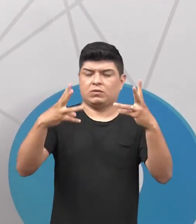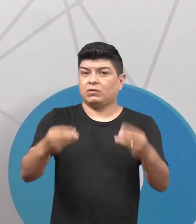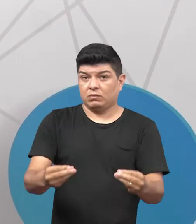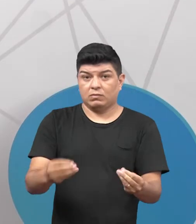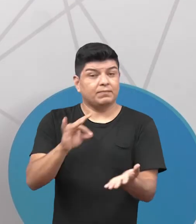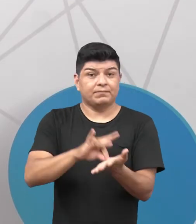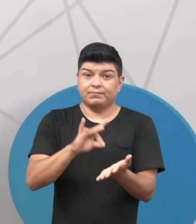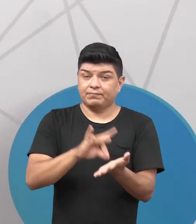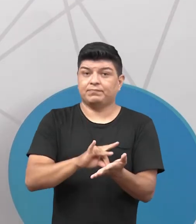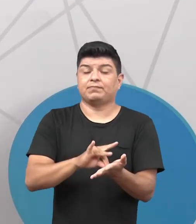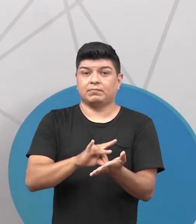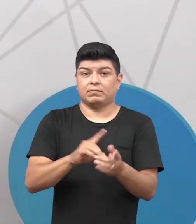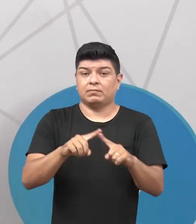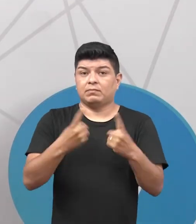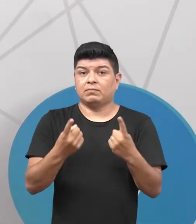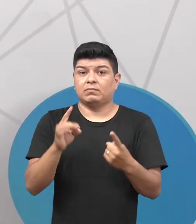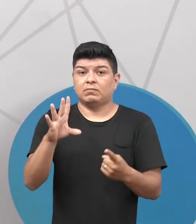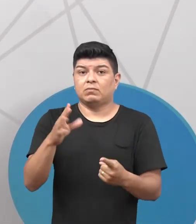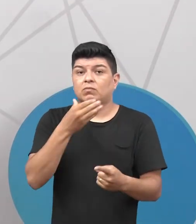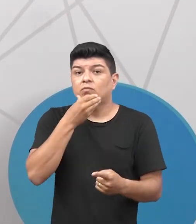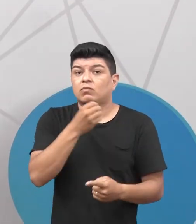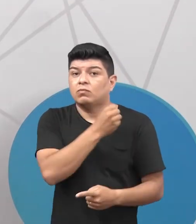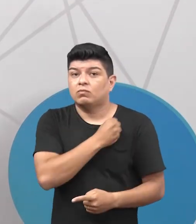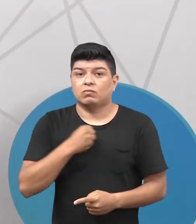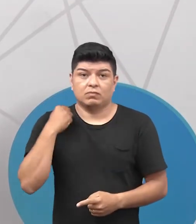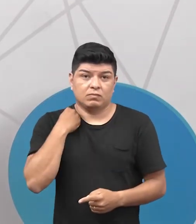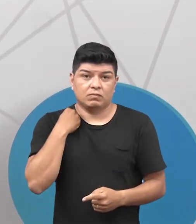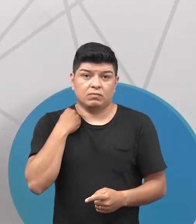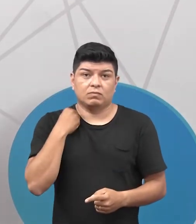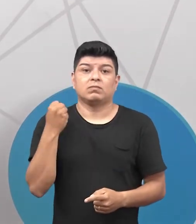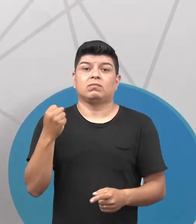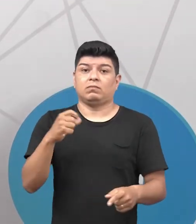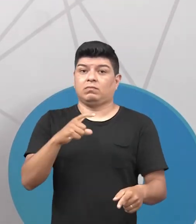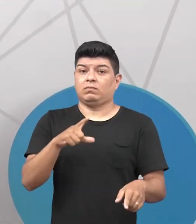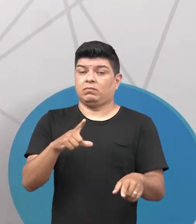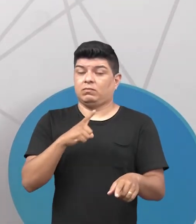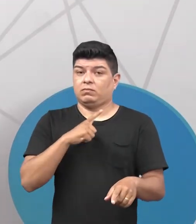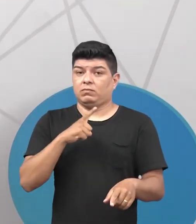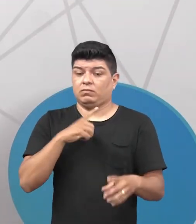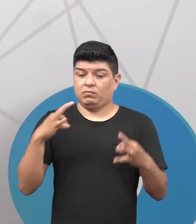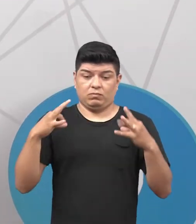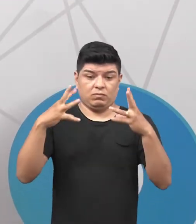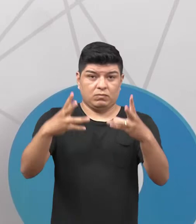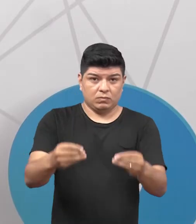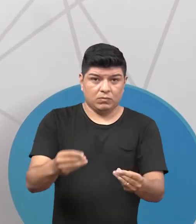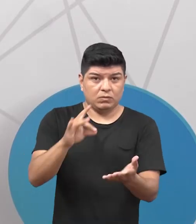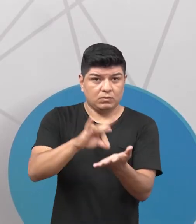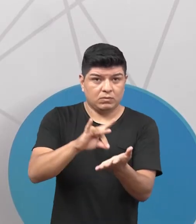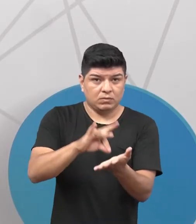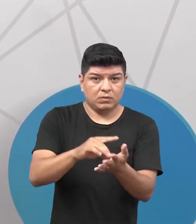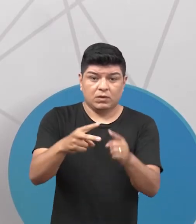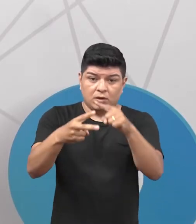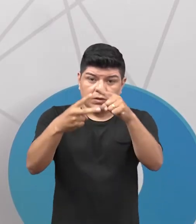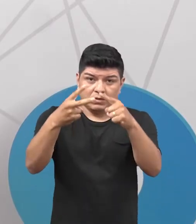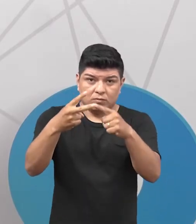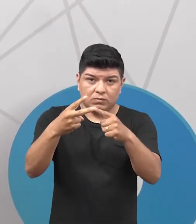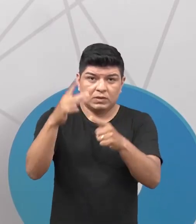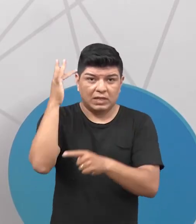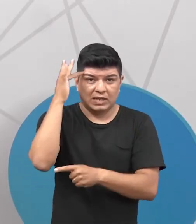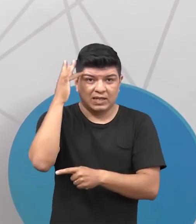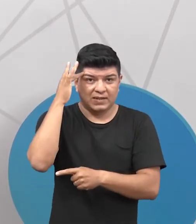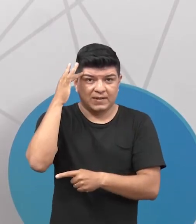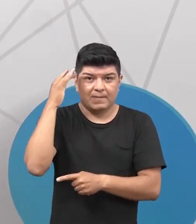todas virtudes. Mas Sócrates, além de considerar todas essas virtudes, duas delas ele